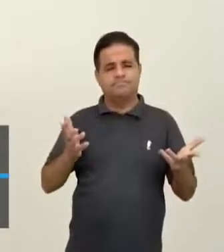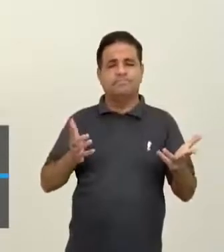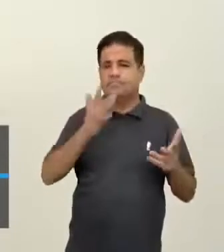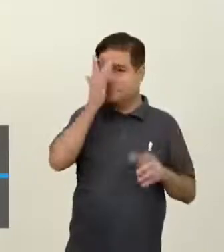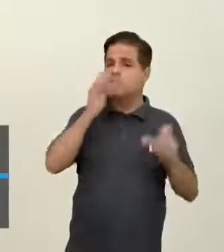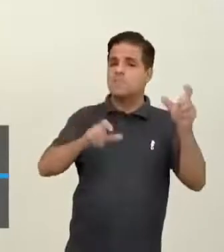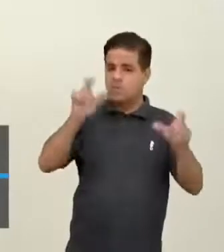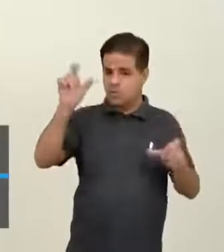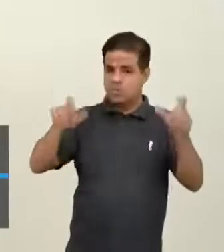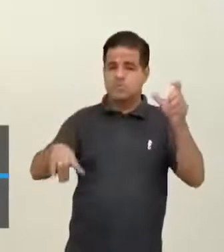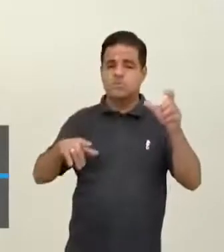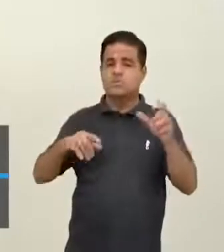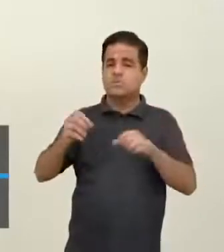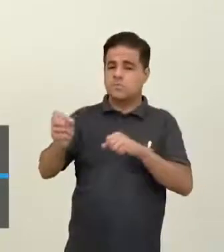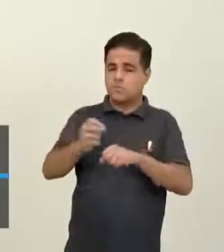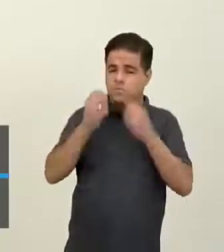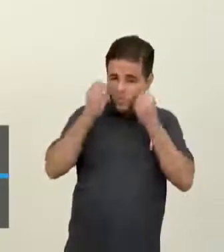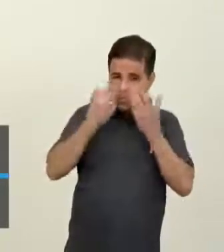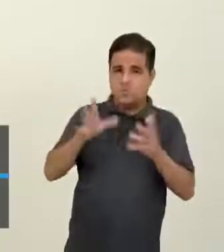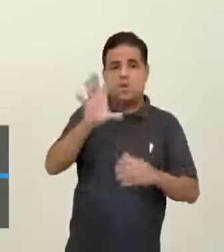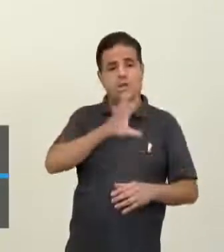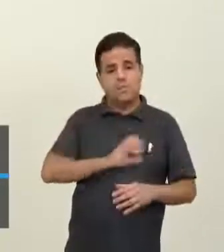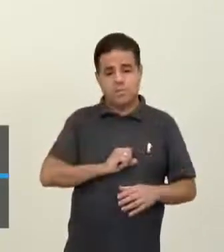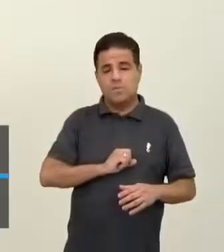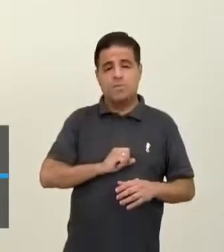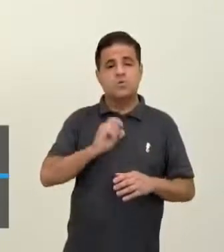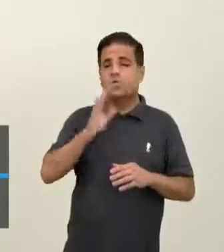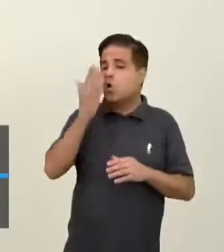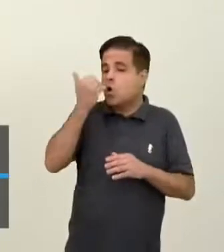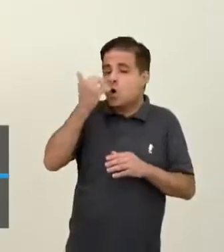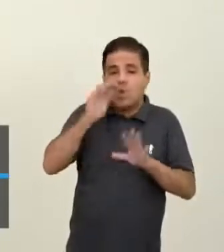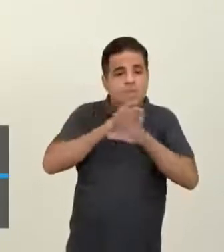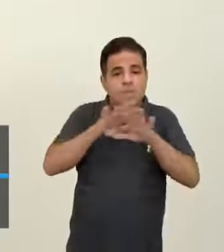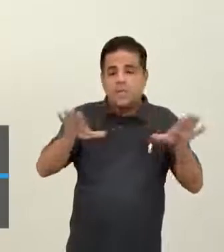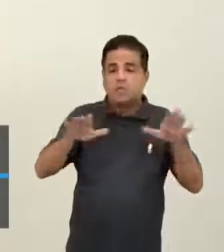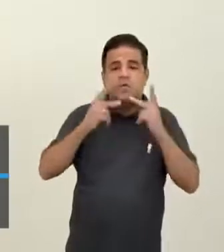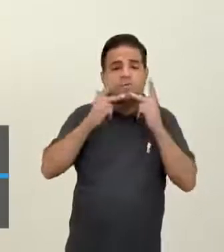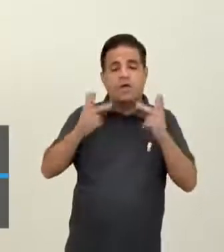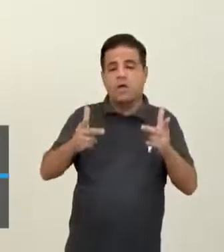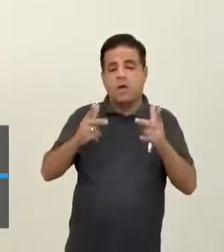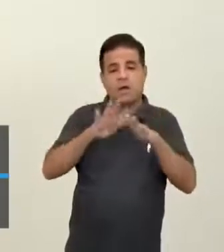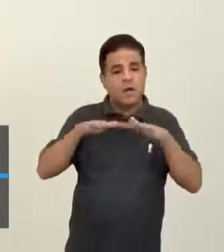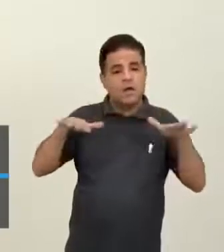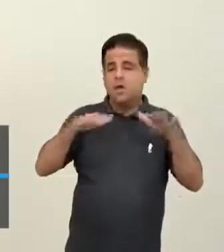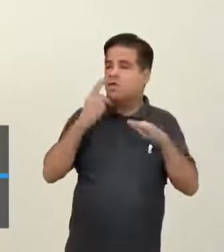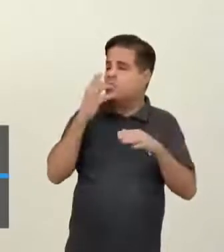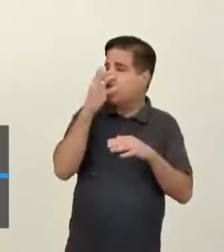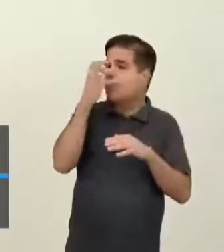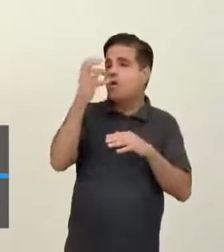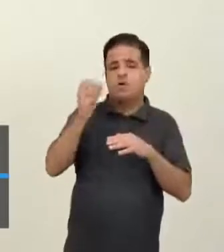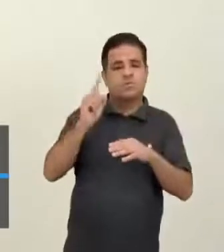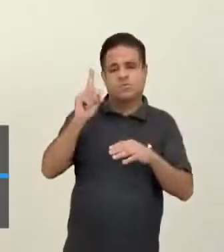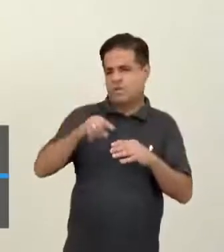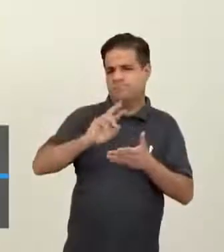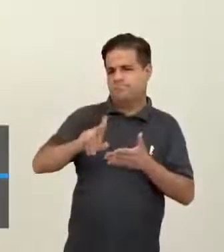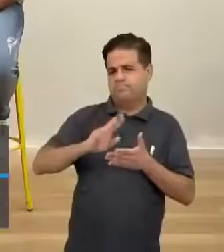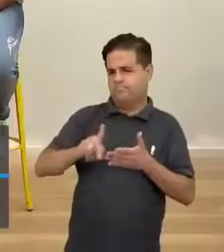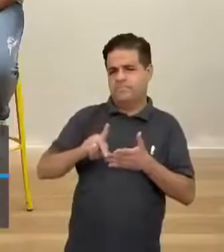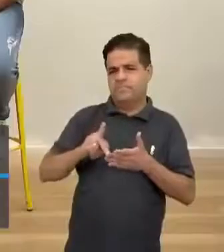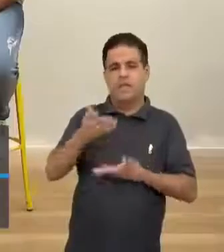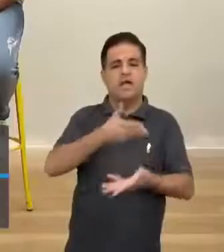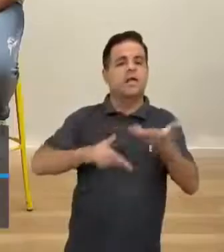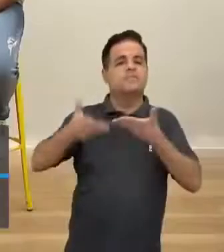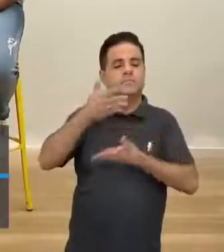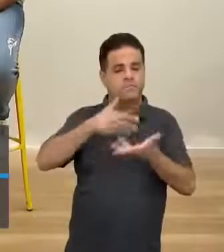as pessoas demonstram amor apenas com comida e dizem que sou tão romântico, mas não são. Então ela relacionou